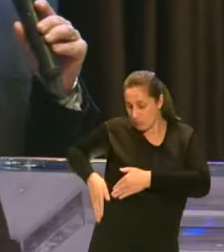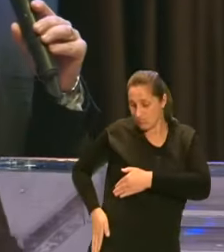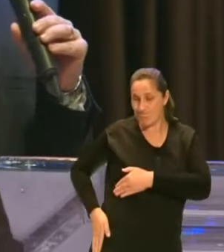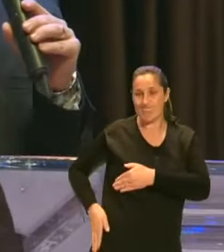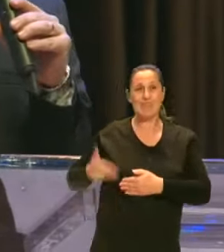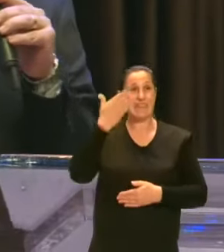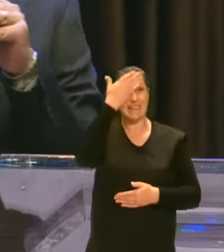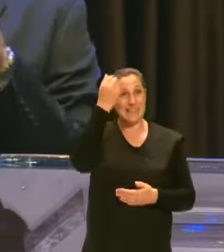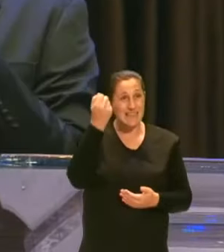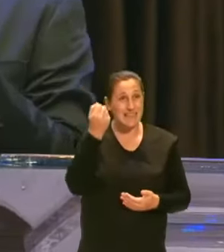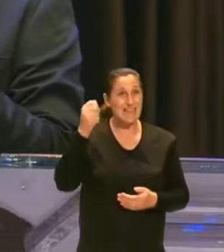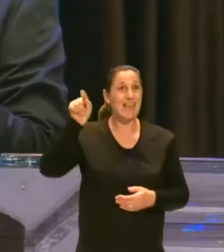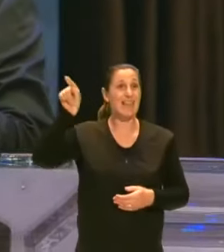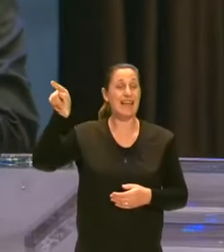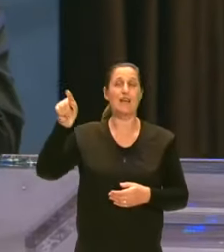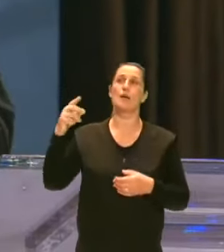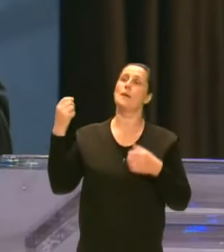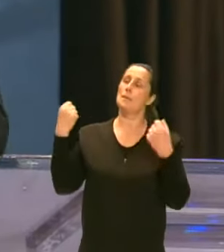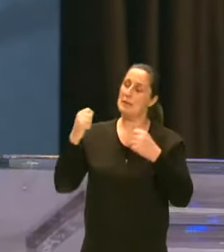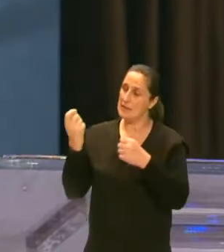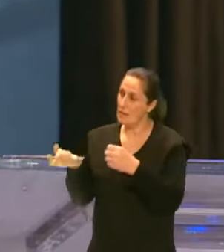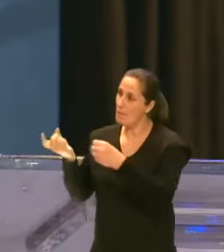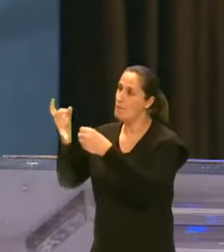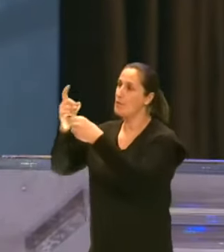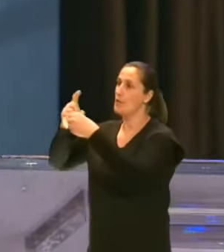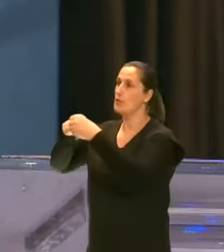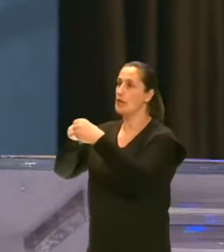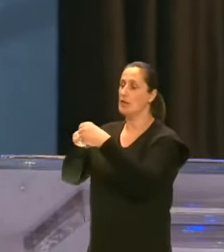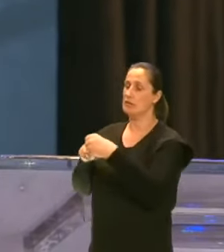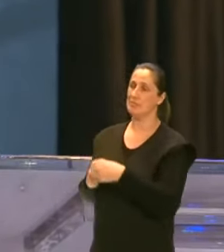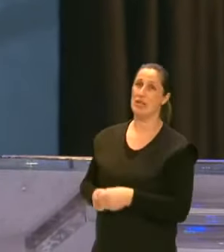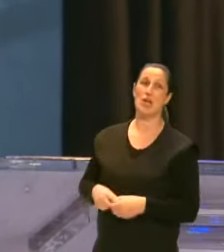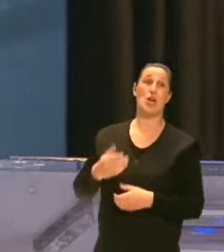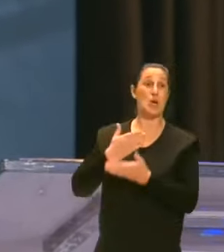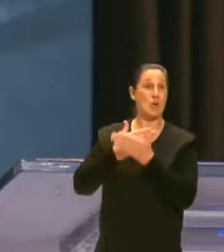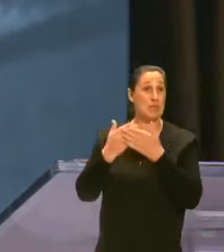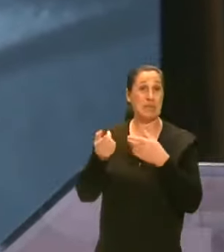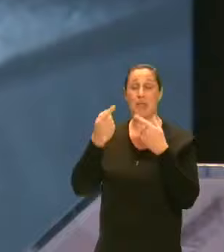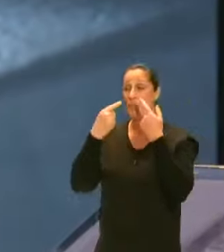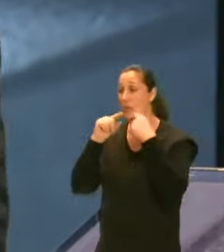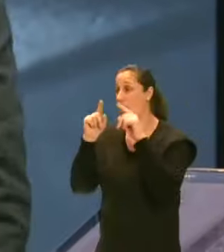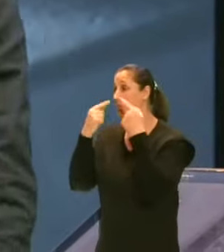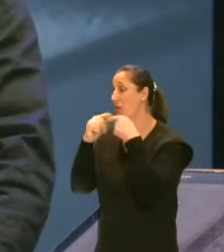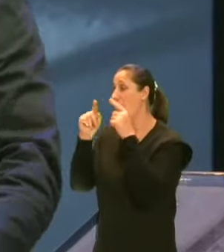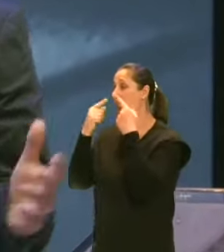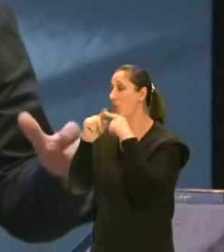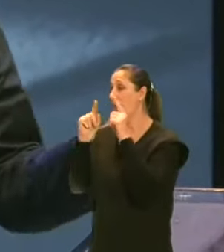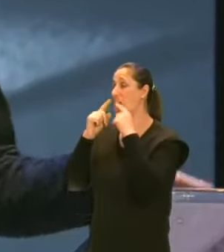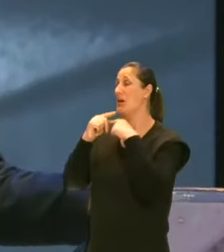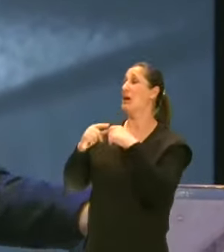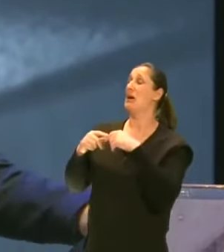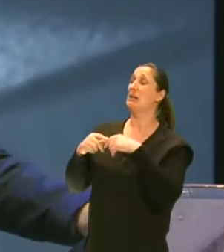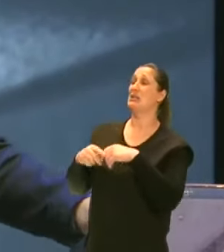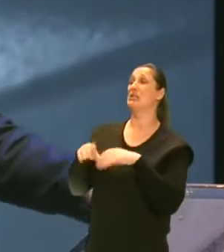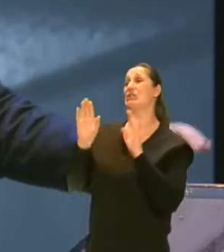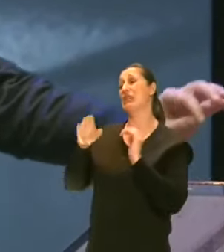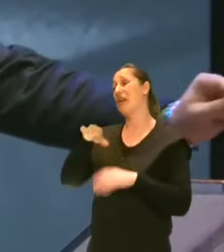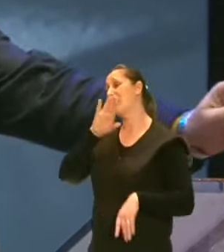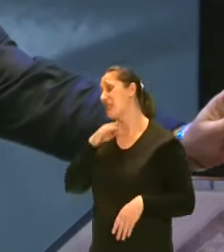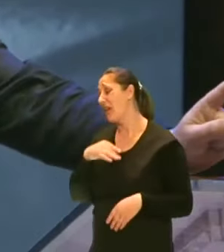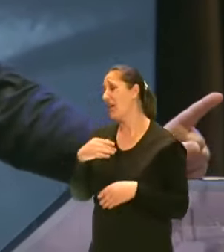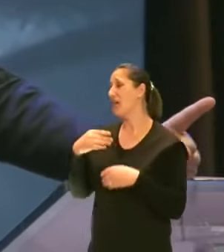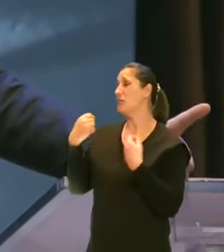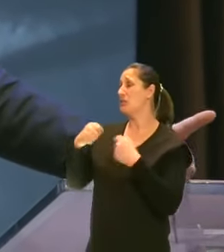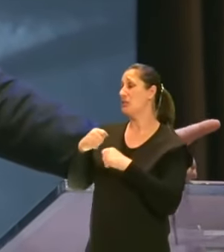cedo, vou precisar voltar. E eu comecei a murmurar, falei: meu Deus, está tarde, eu estou cansado, tenho que voltar. E comecei a falar, e Deus falou assim: